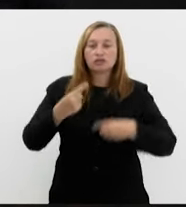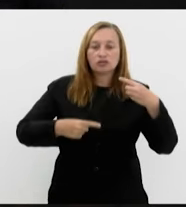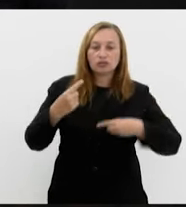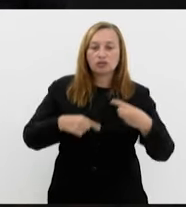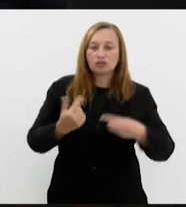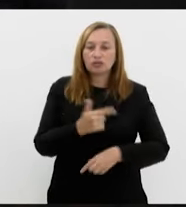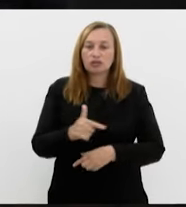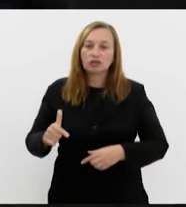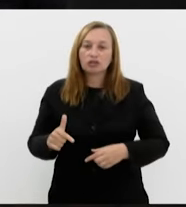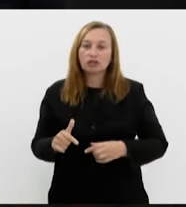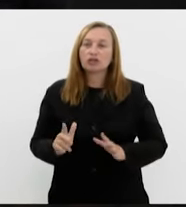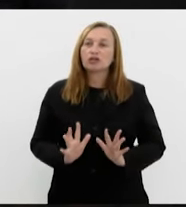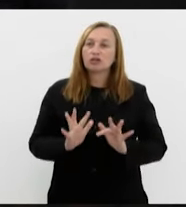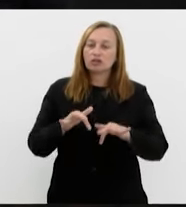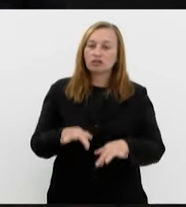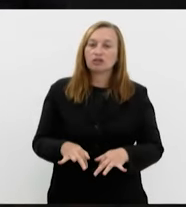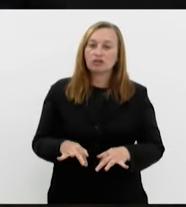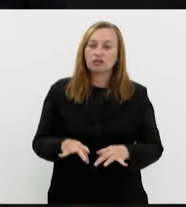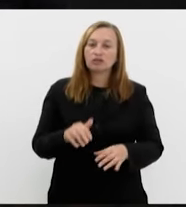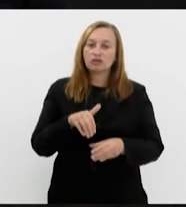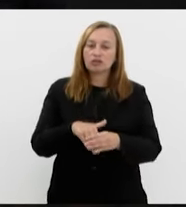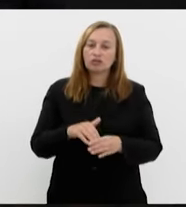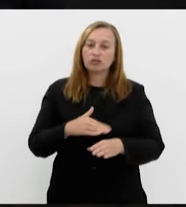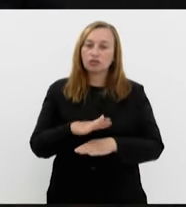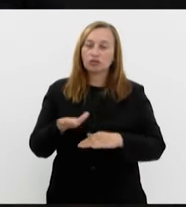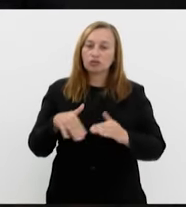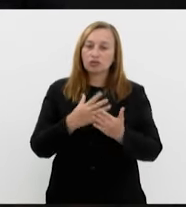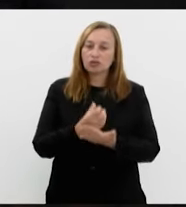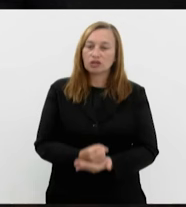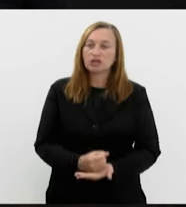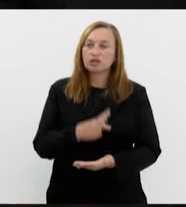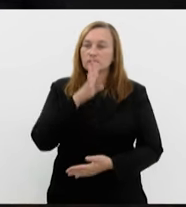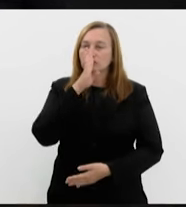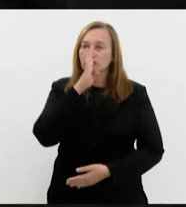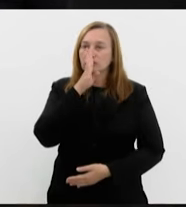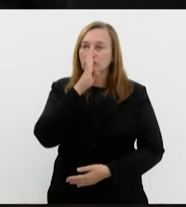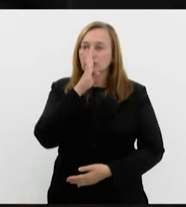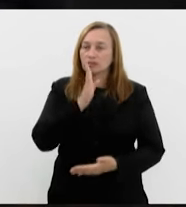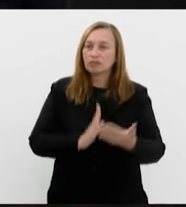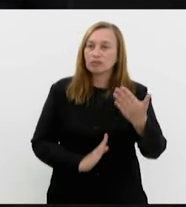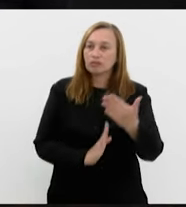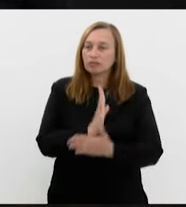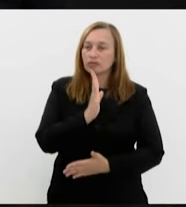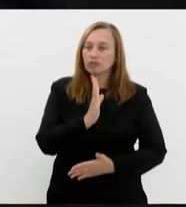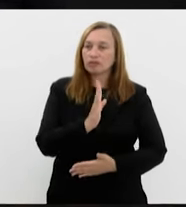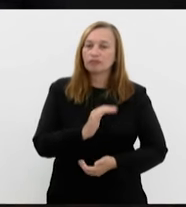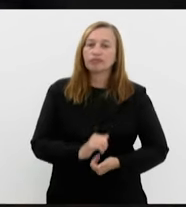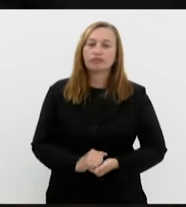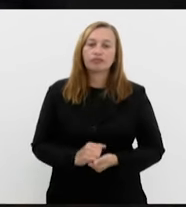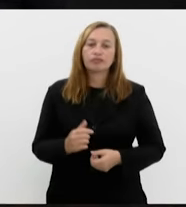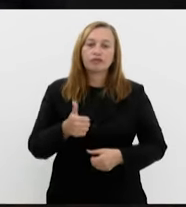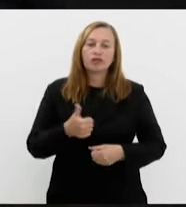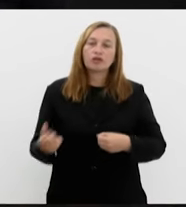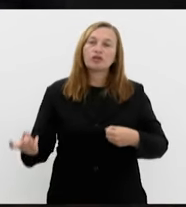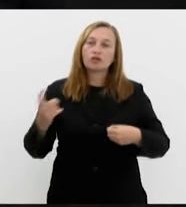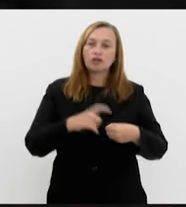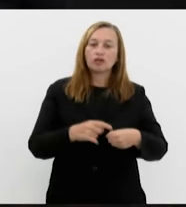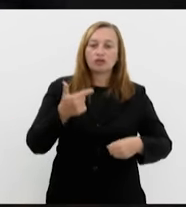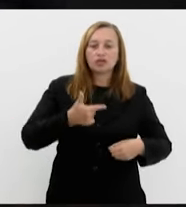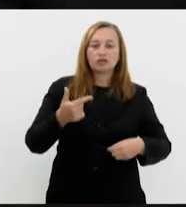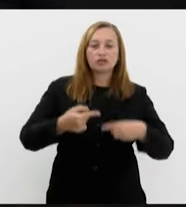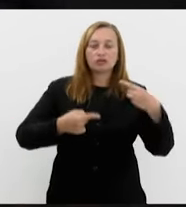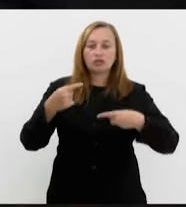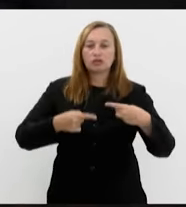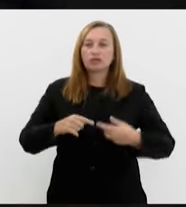discutir, encerrada a discussão, em votação, os senhores que aprovam permaneçam como estão, aprovado em primeira e retorna em